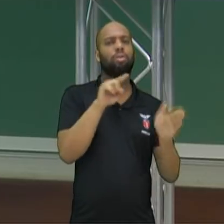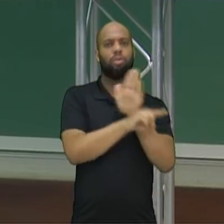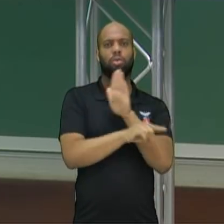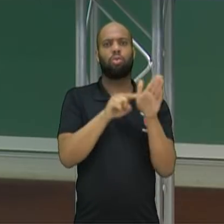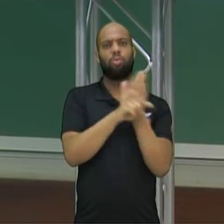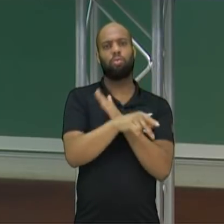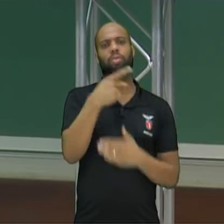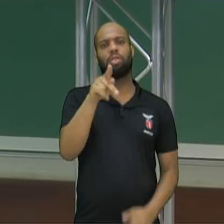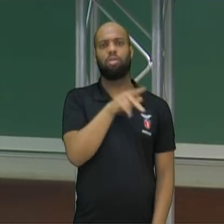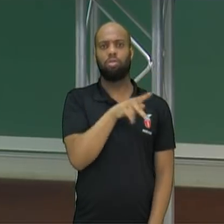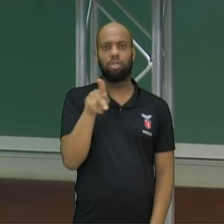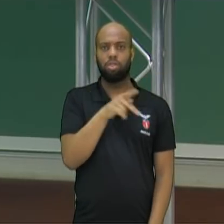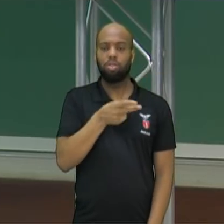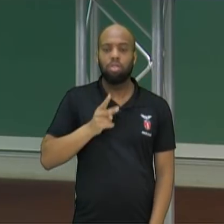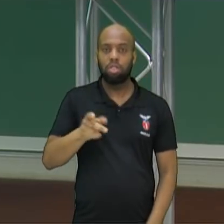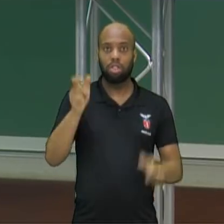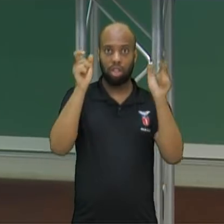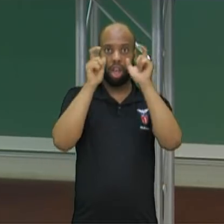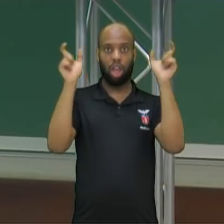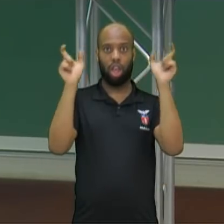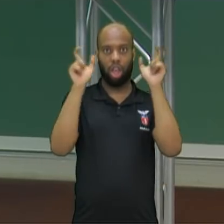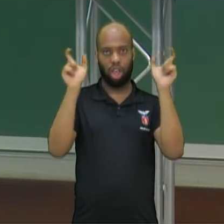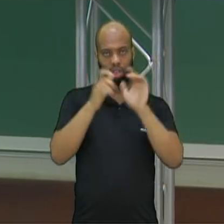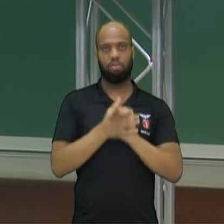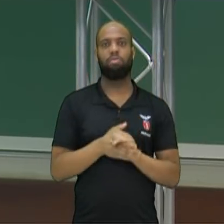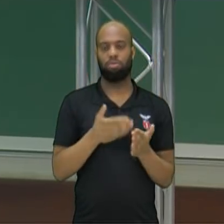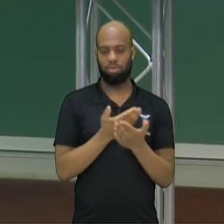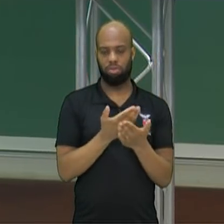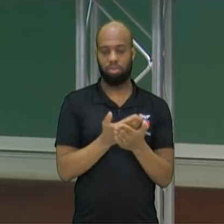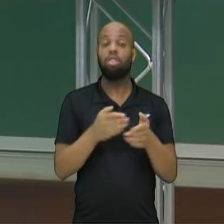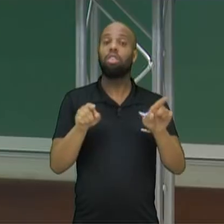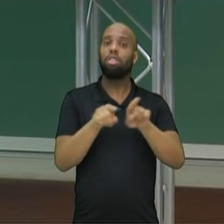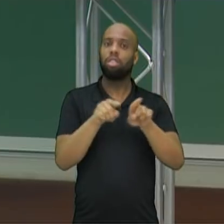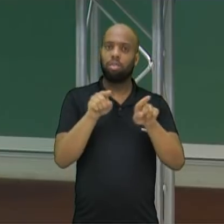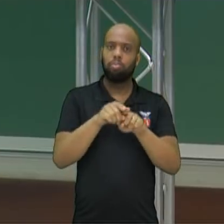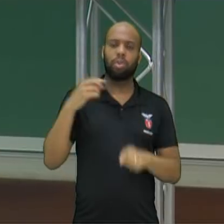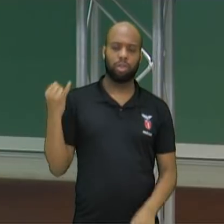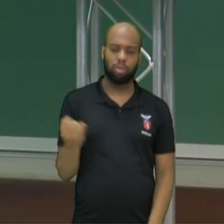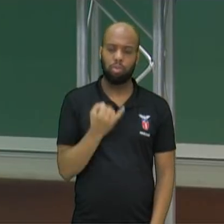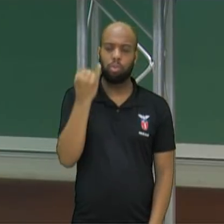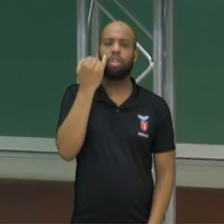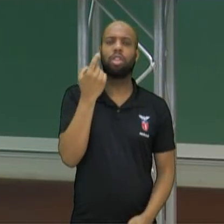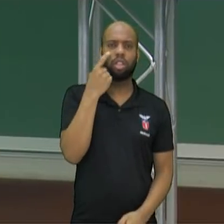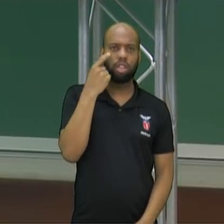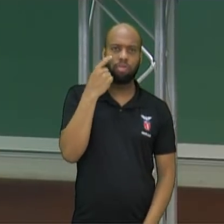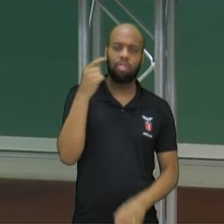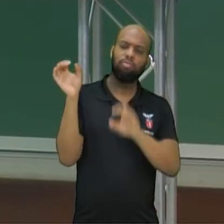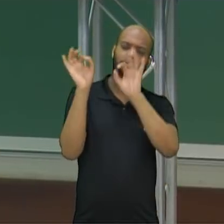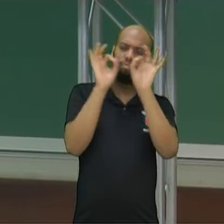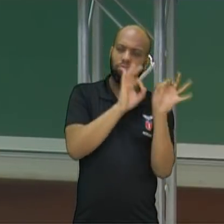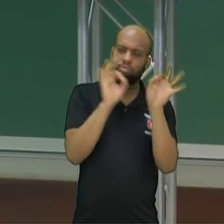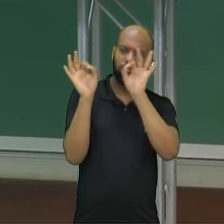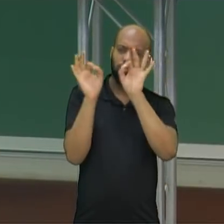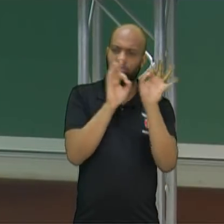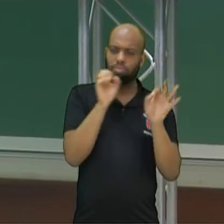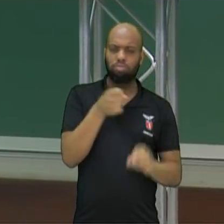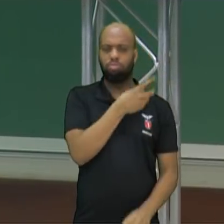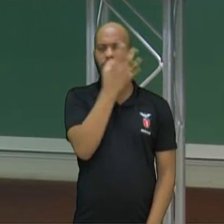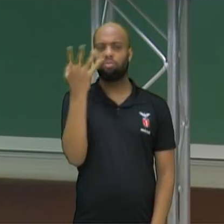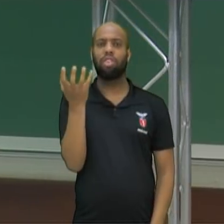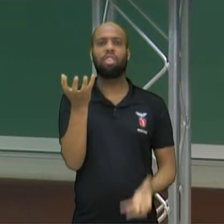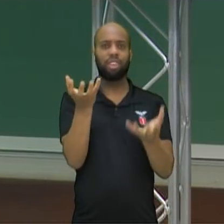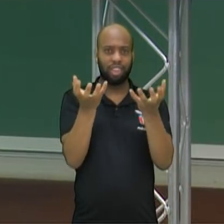sempre atentos às aulas. E o bom é o quê? Que vocês podem ver as aulas quantas vezes vocês quiserem. Tirar